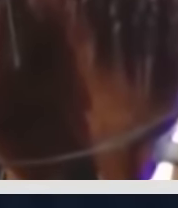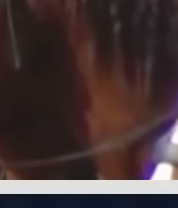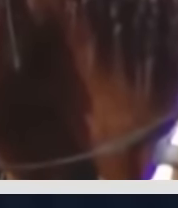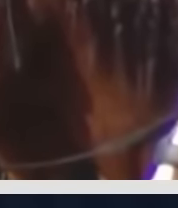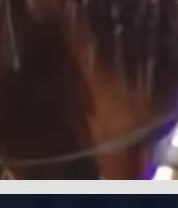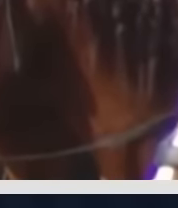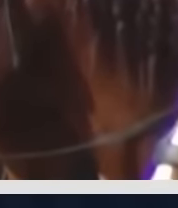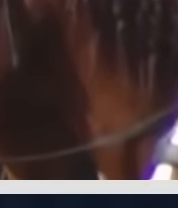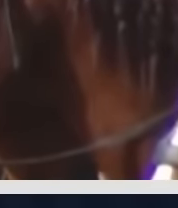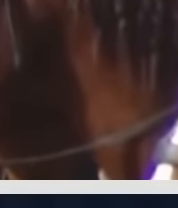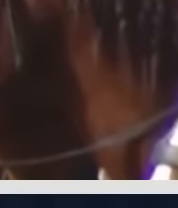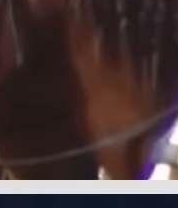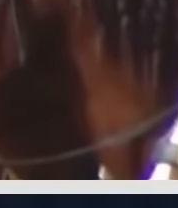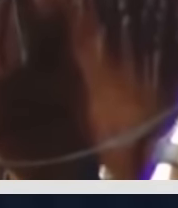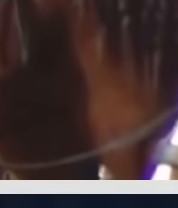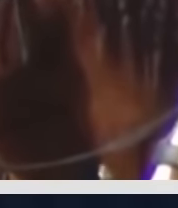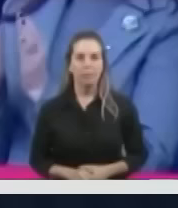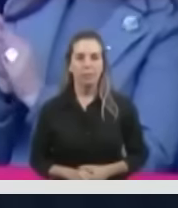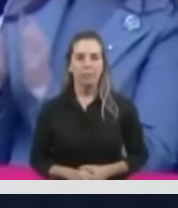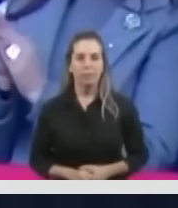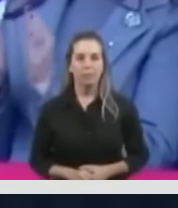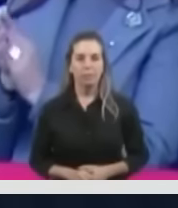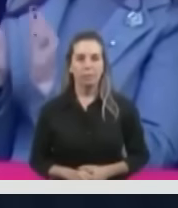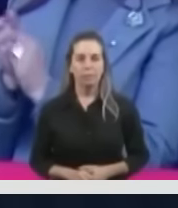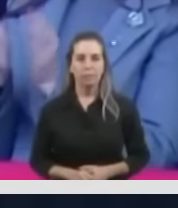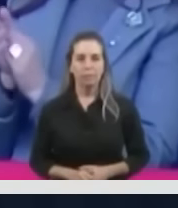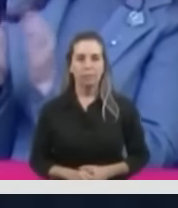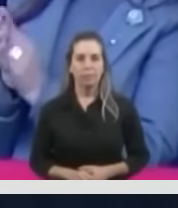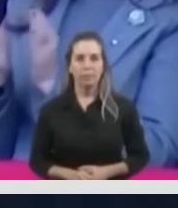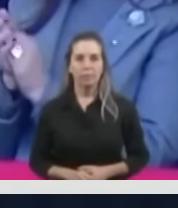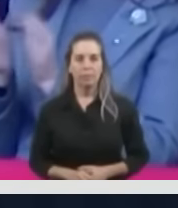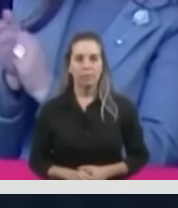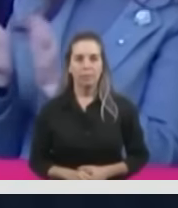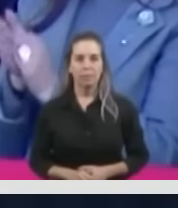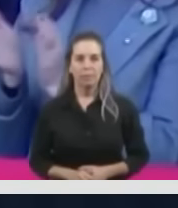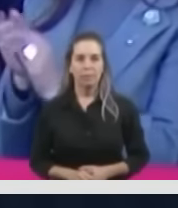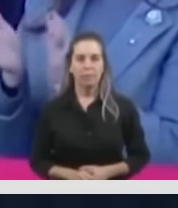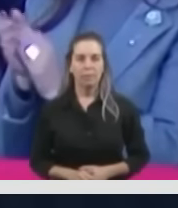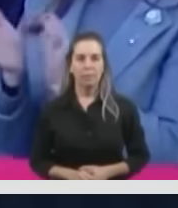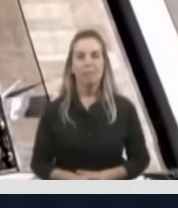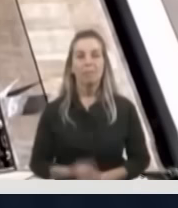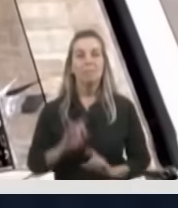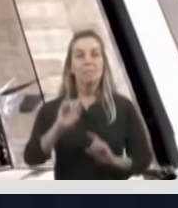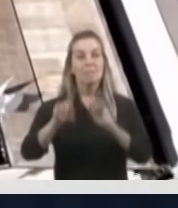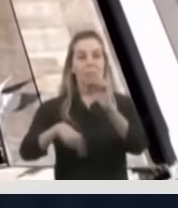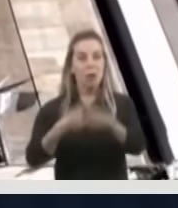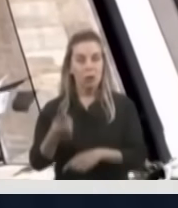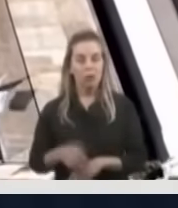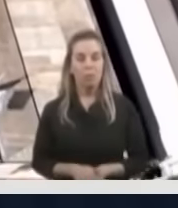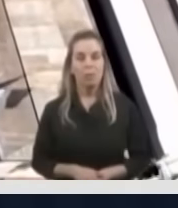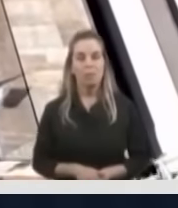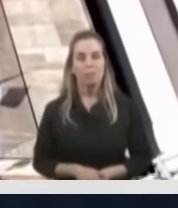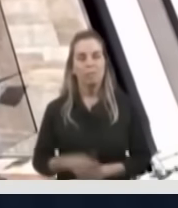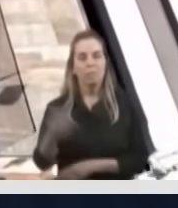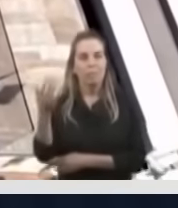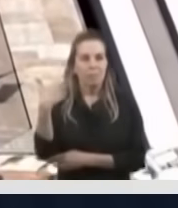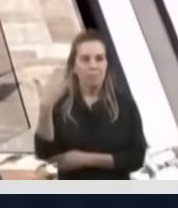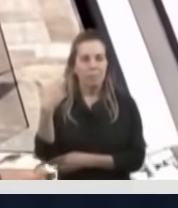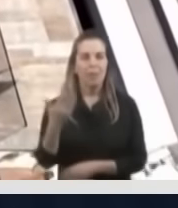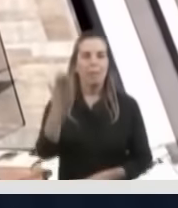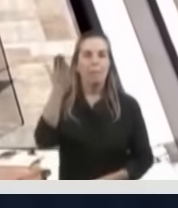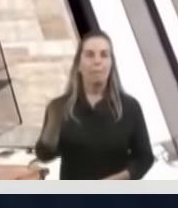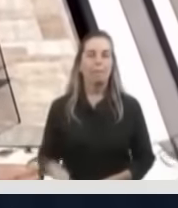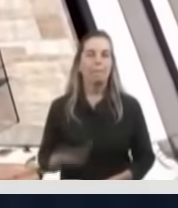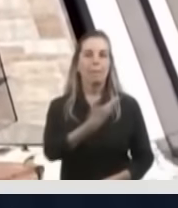baratearia potencialmente insumos. Aí eu volto com você, Sartori, para perguntar, né, qual é a sua avaliação de impactos para a cadeia agro